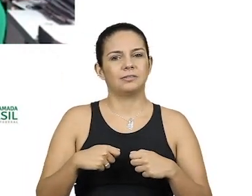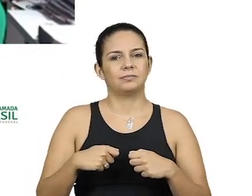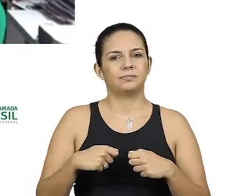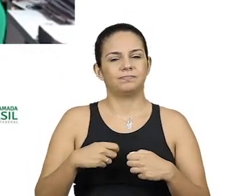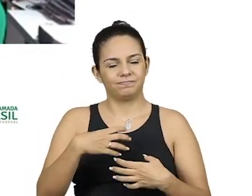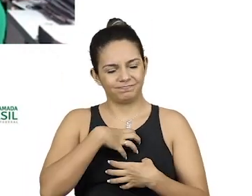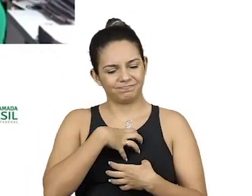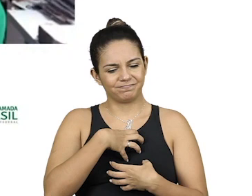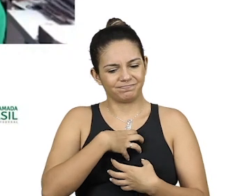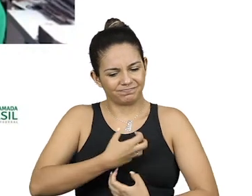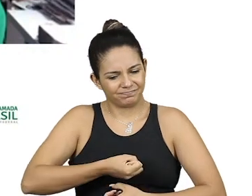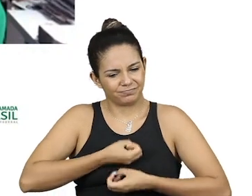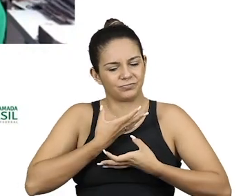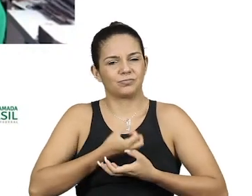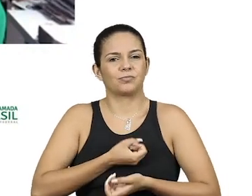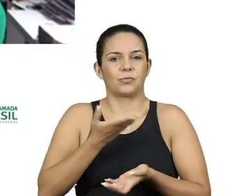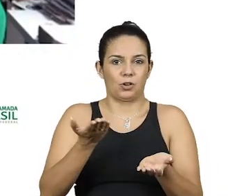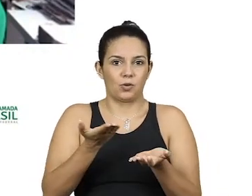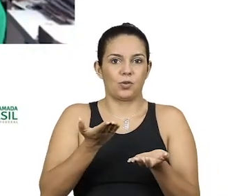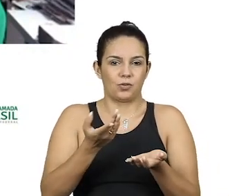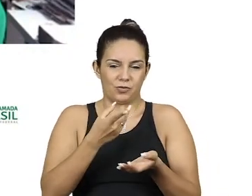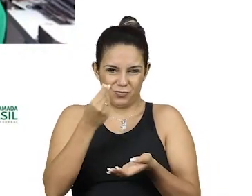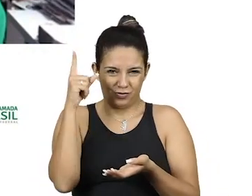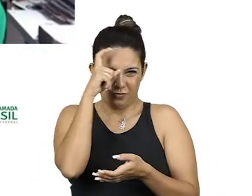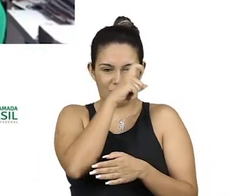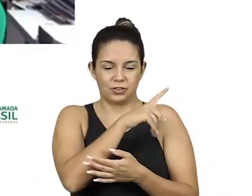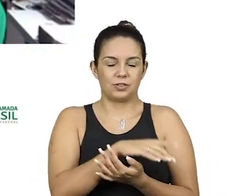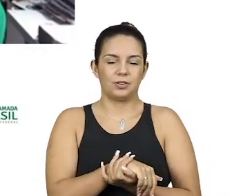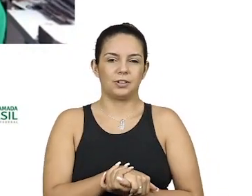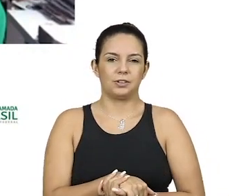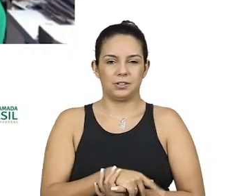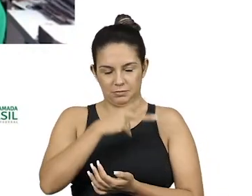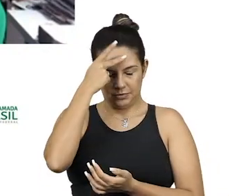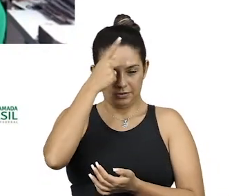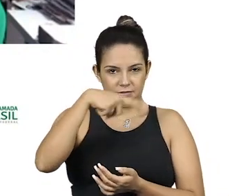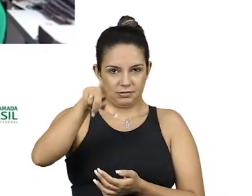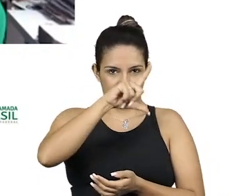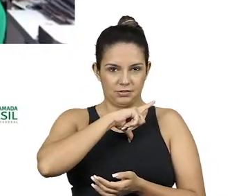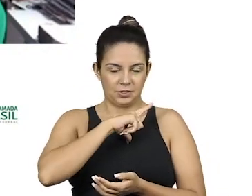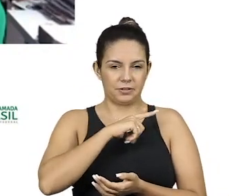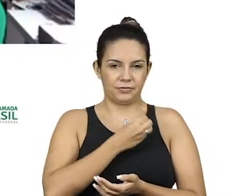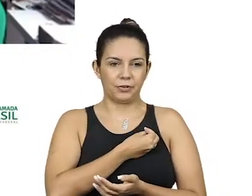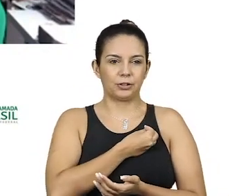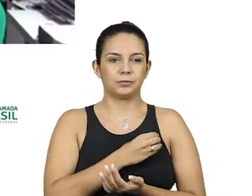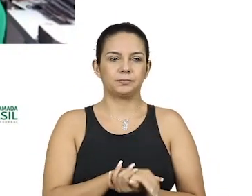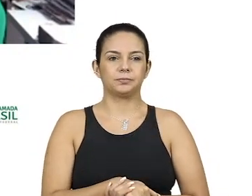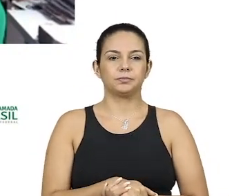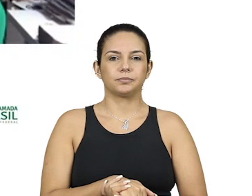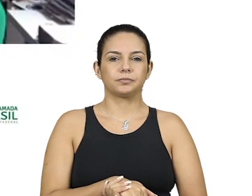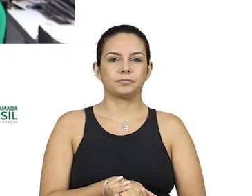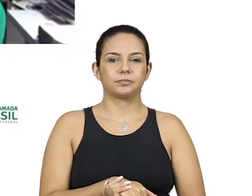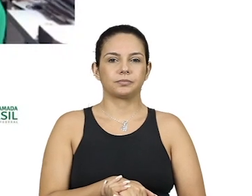sentido poético desse momento tão difícil que as pessoas estão atravessando.